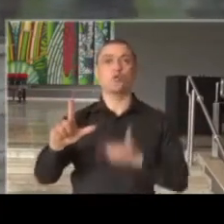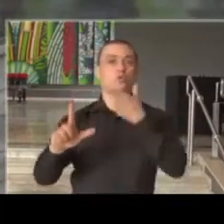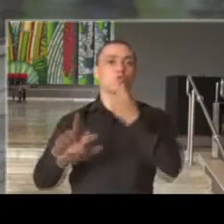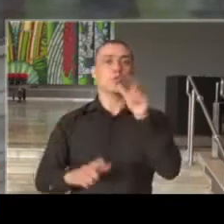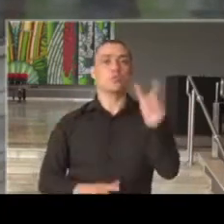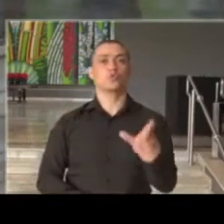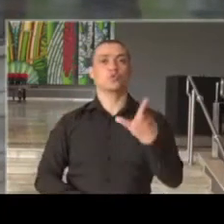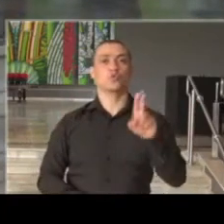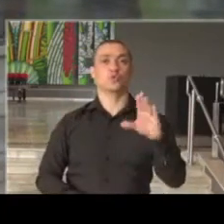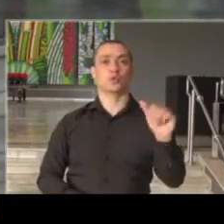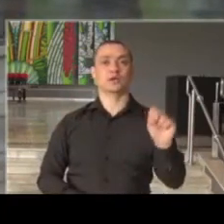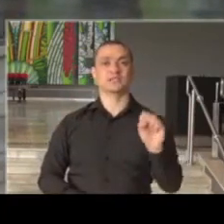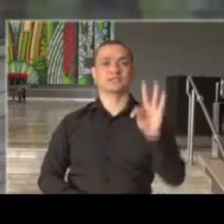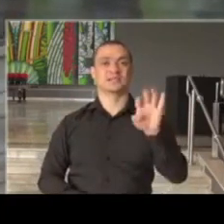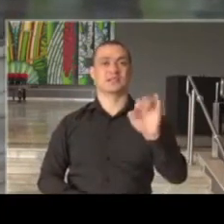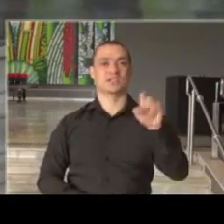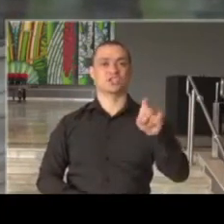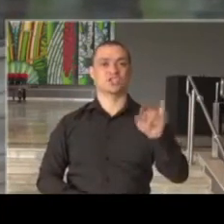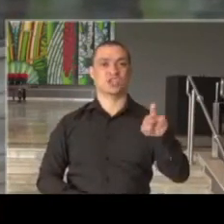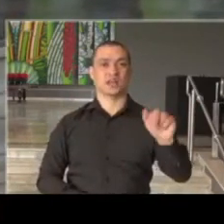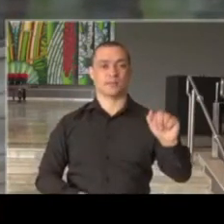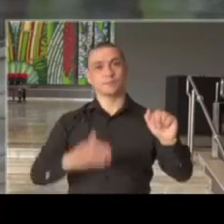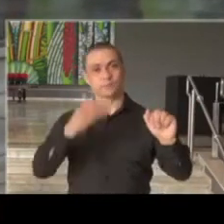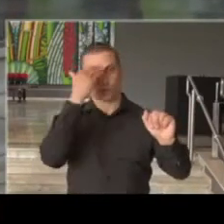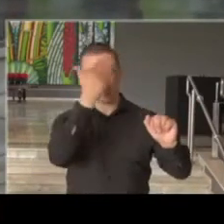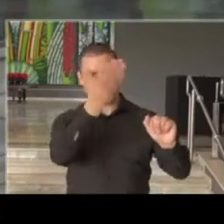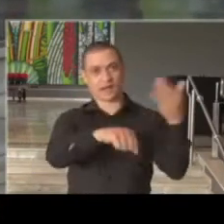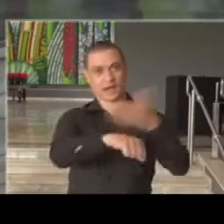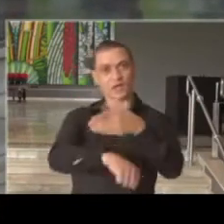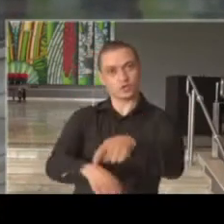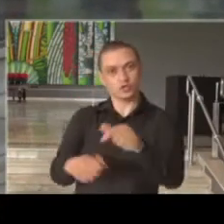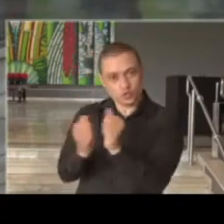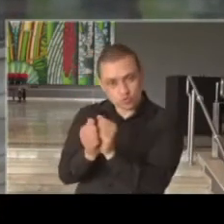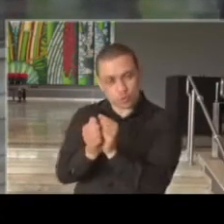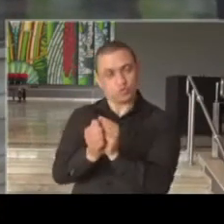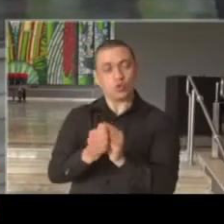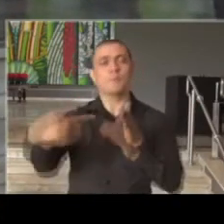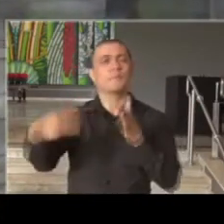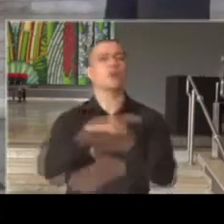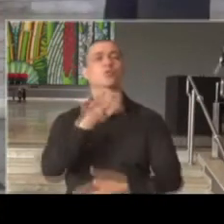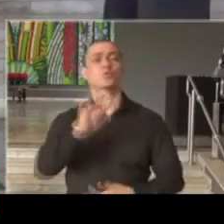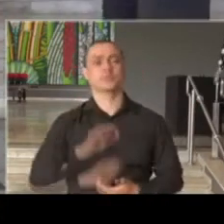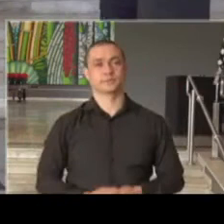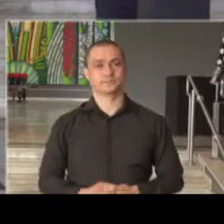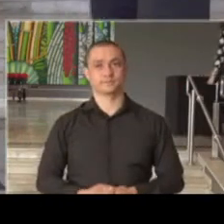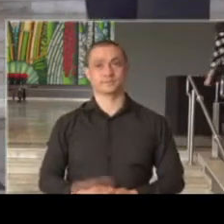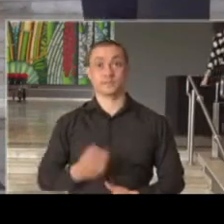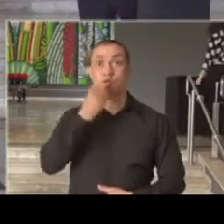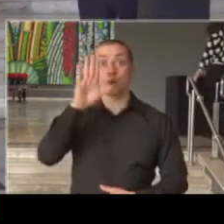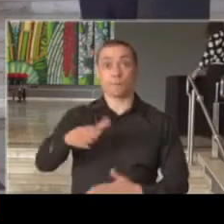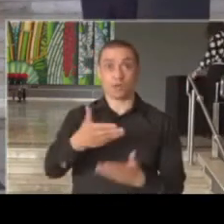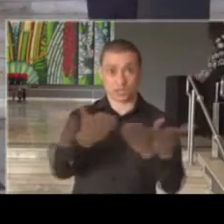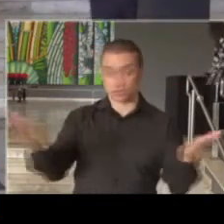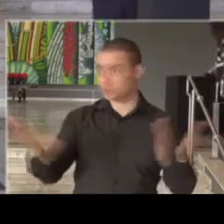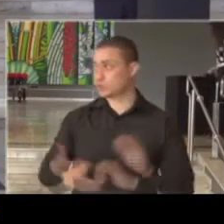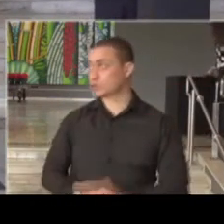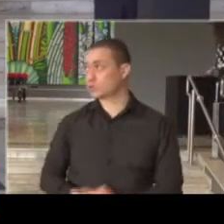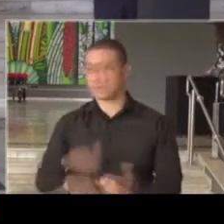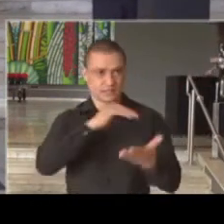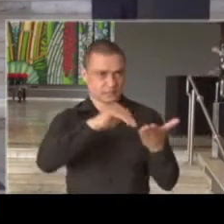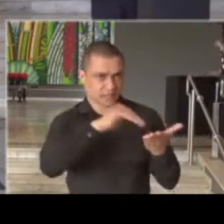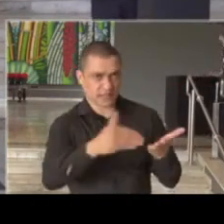Teixeira. Lucas, mais uma vez, obrigado por estar aqui conosco. Boa tarde. Sua pergunta, por favor. Boa tarde, governador,